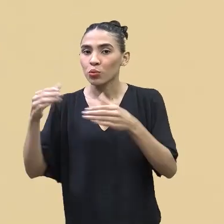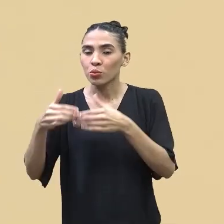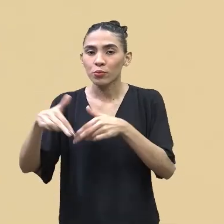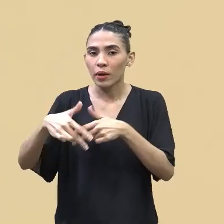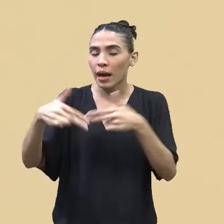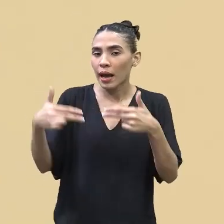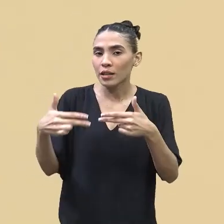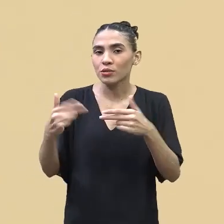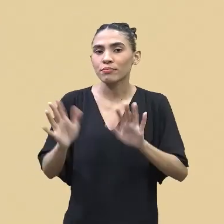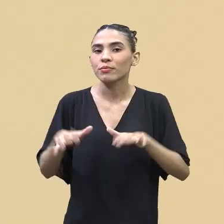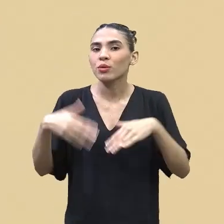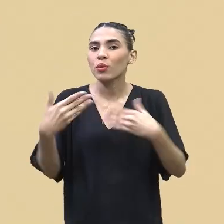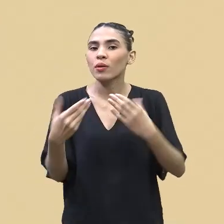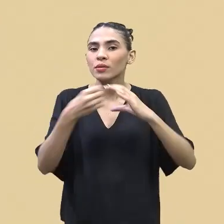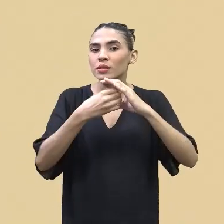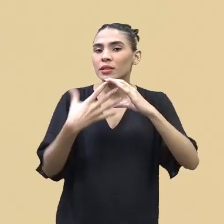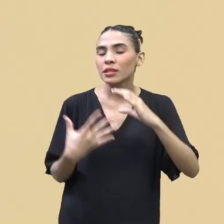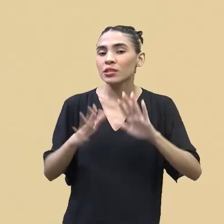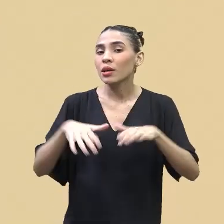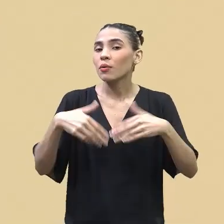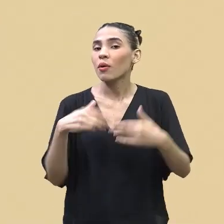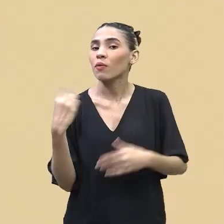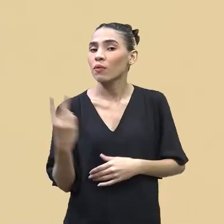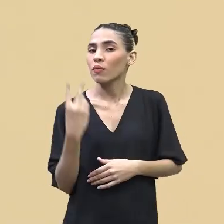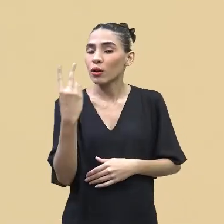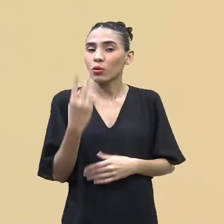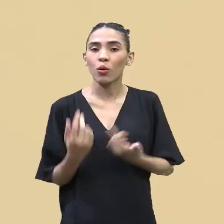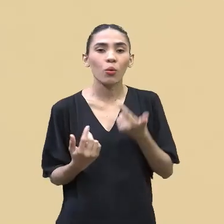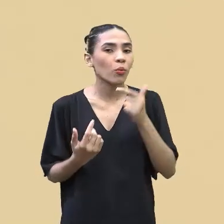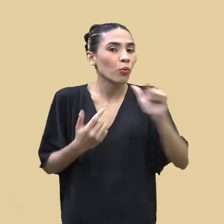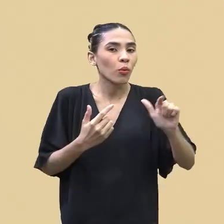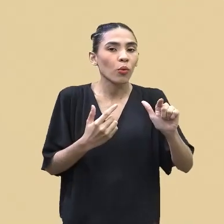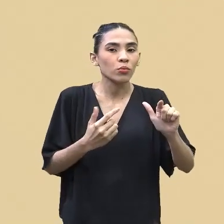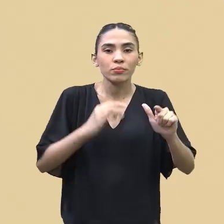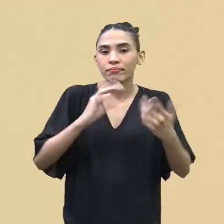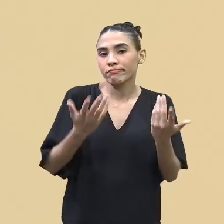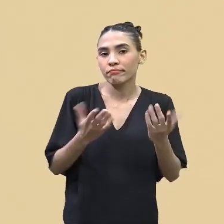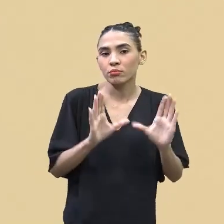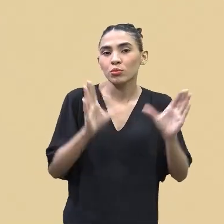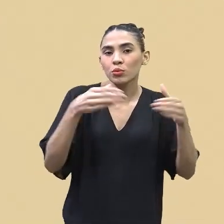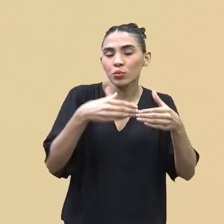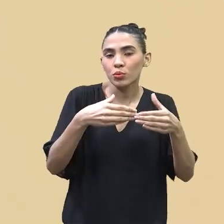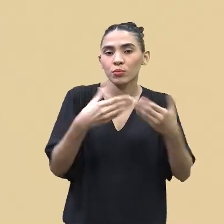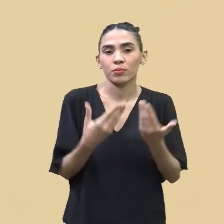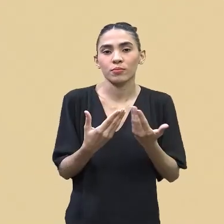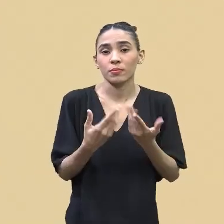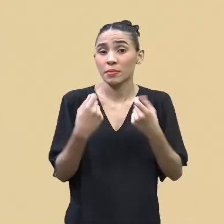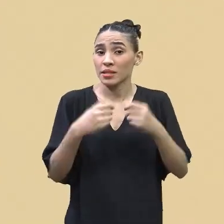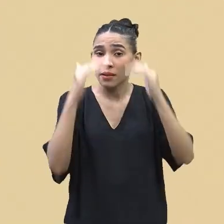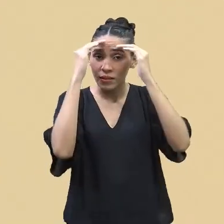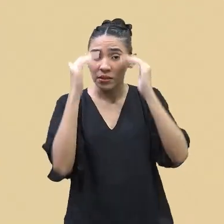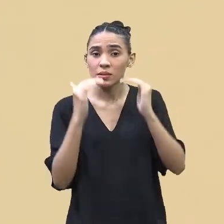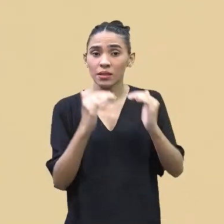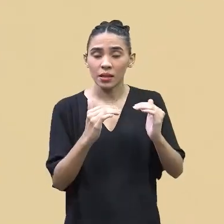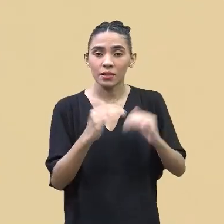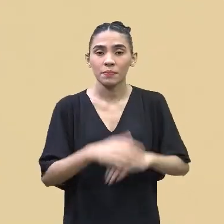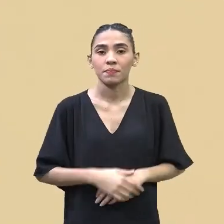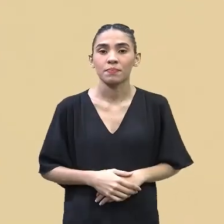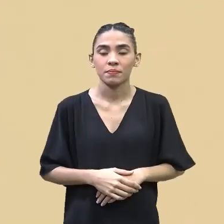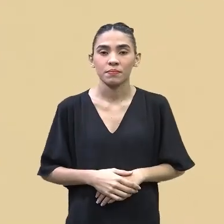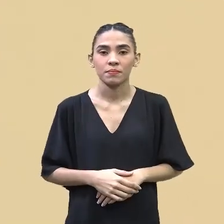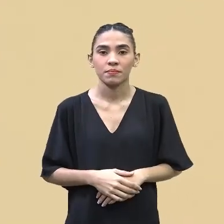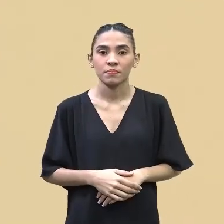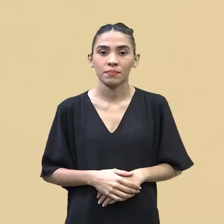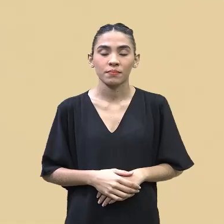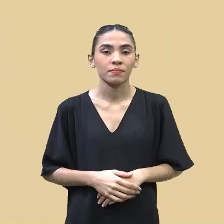pertence, quais são os valores que o outro, né, implementa no seu grupo e que devem ser respeitados. Vindo